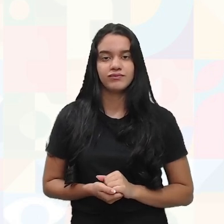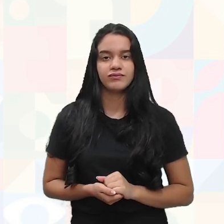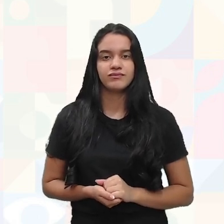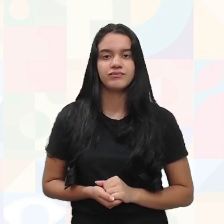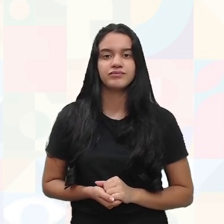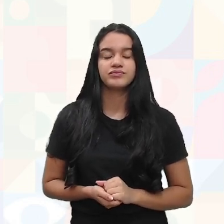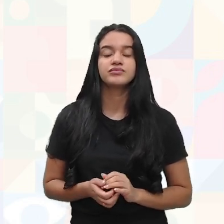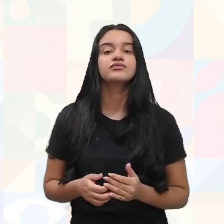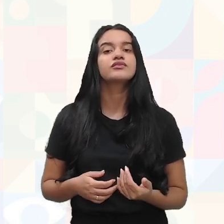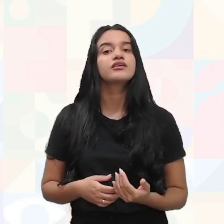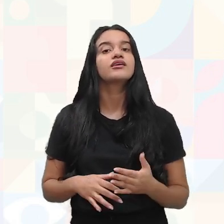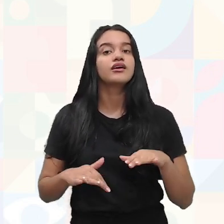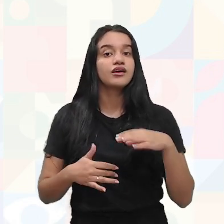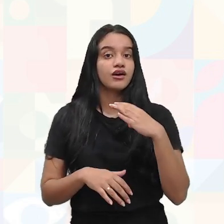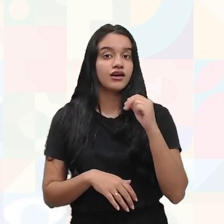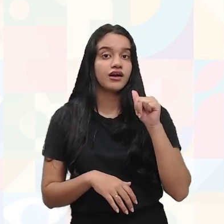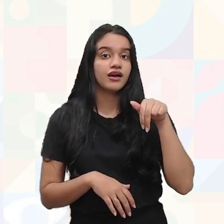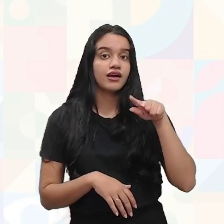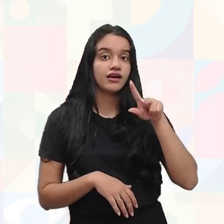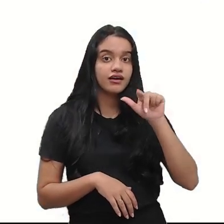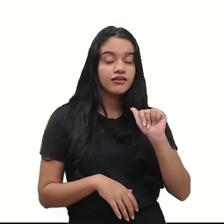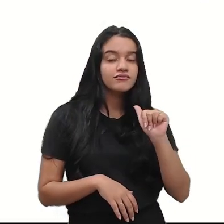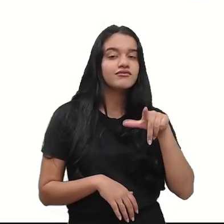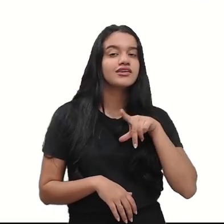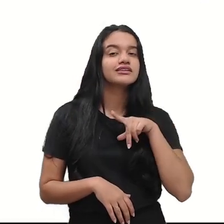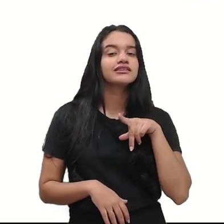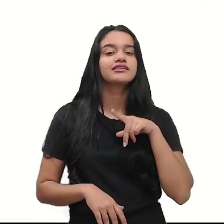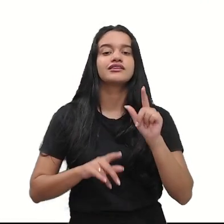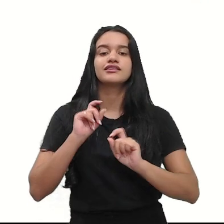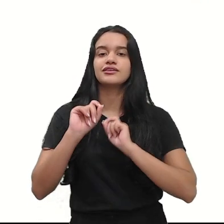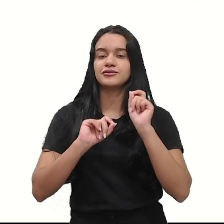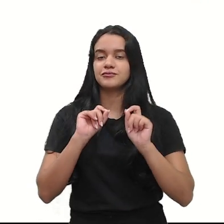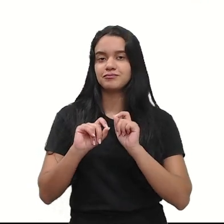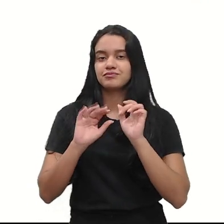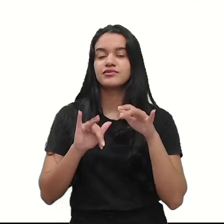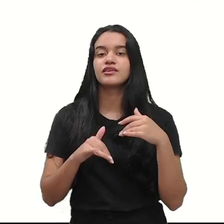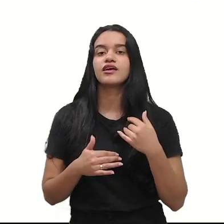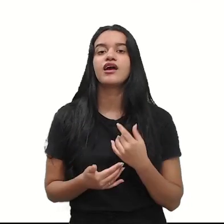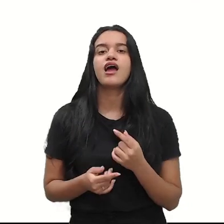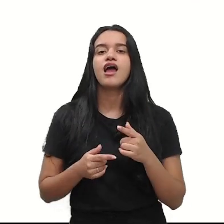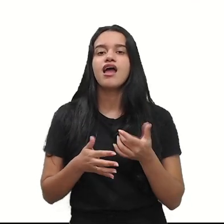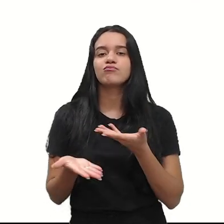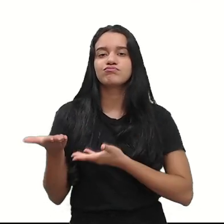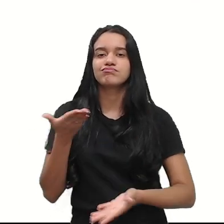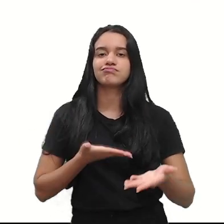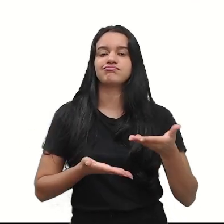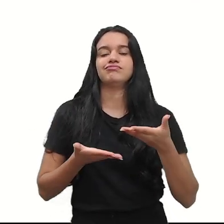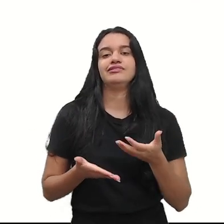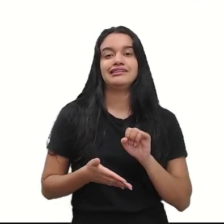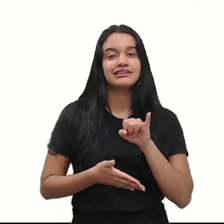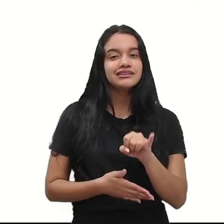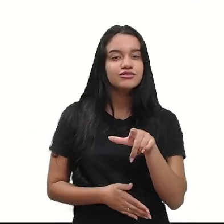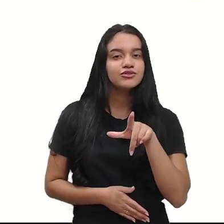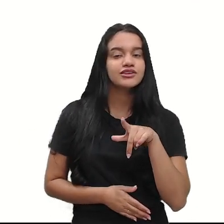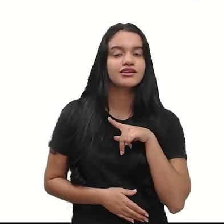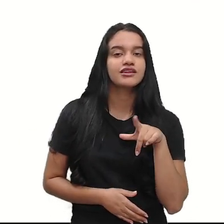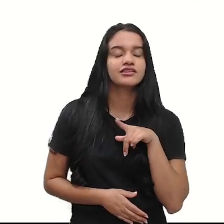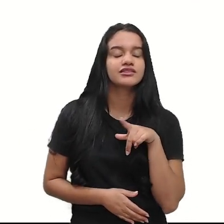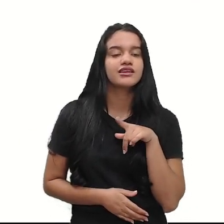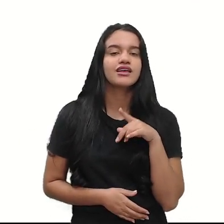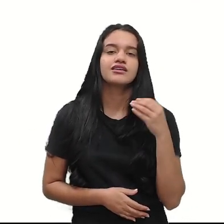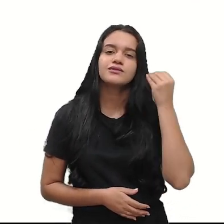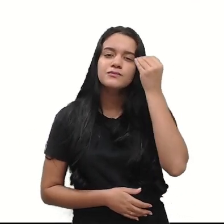O Canva ele também tem uma interface amigável, então ele é extremamente intuitivo. Se você tem um mínimo